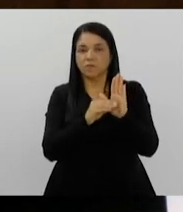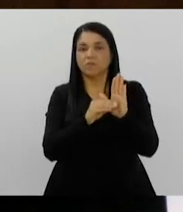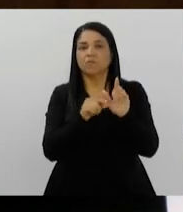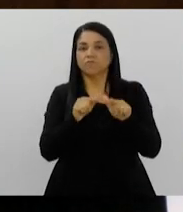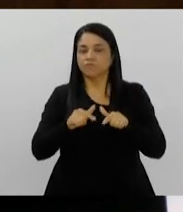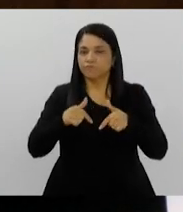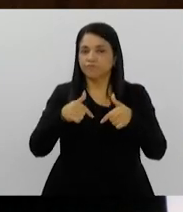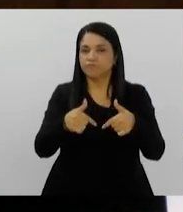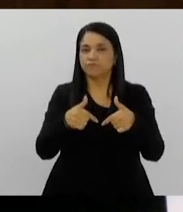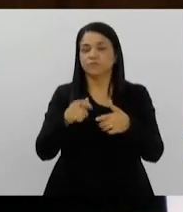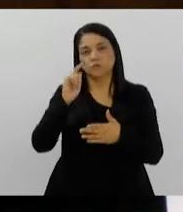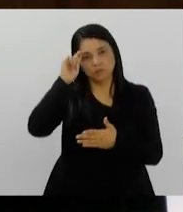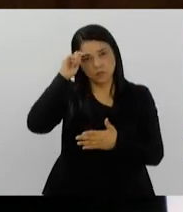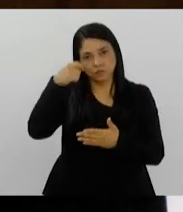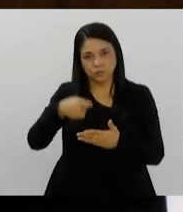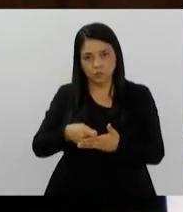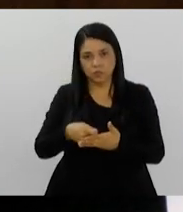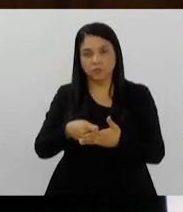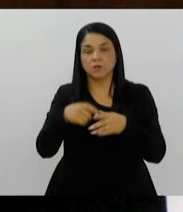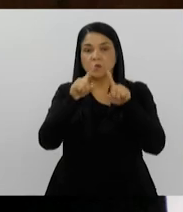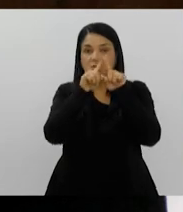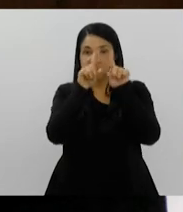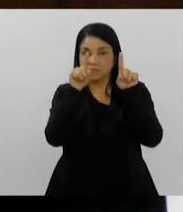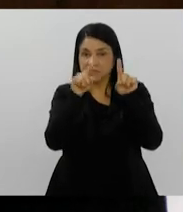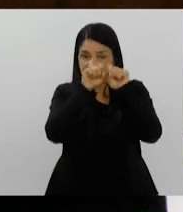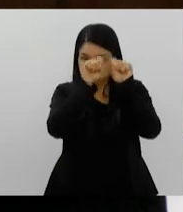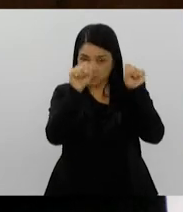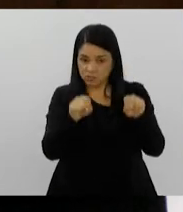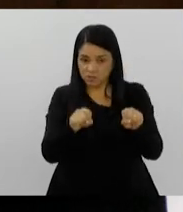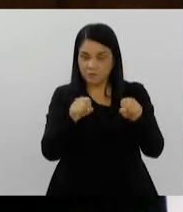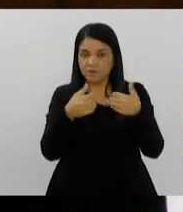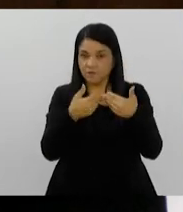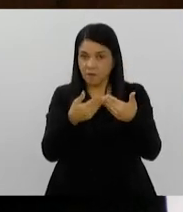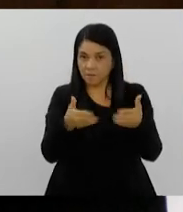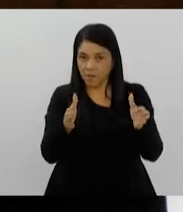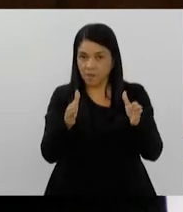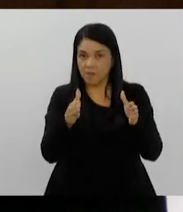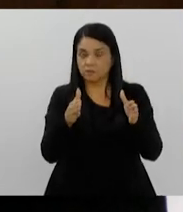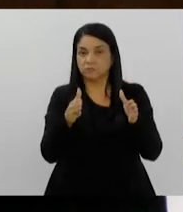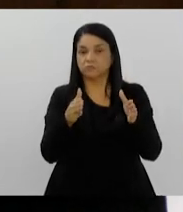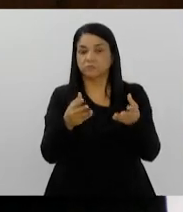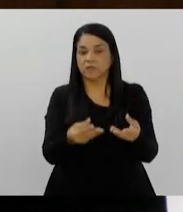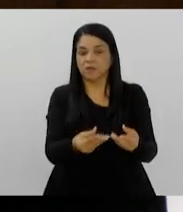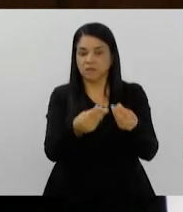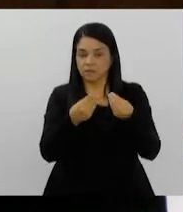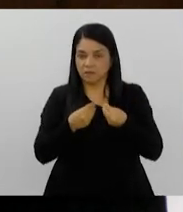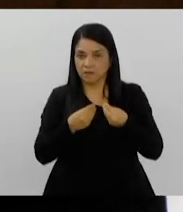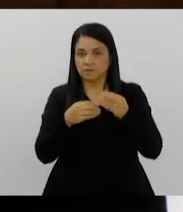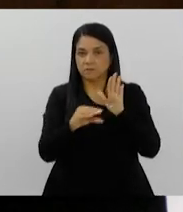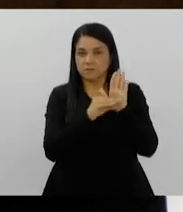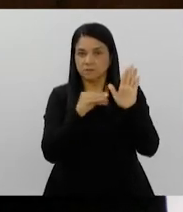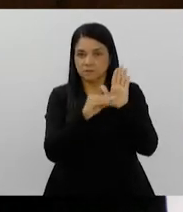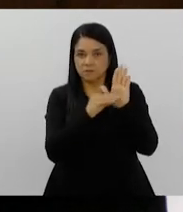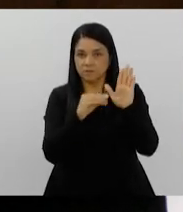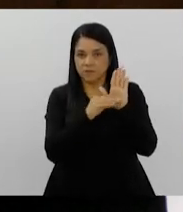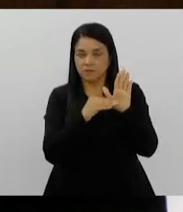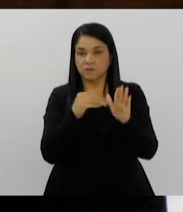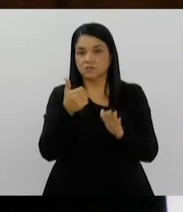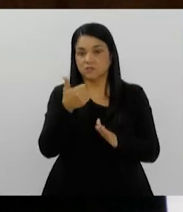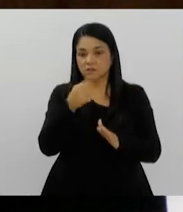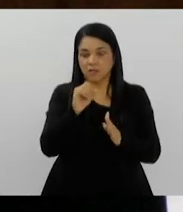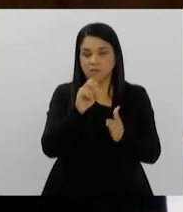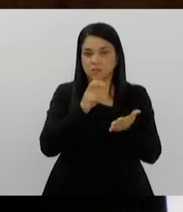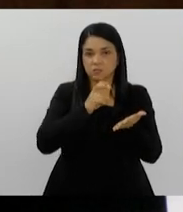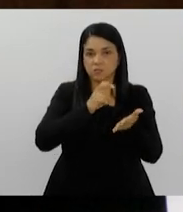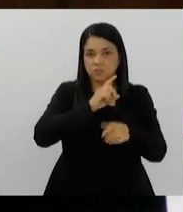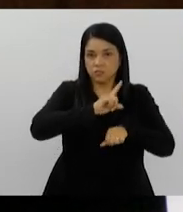promovido pelos autores. O sistema ficará aberto para a entrega das emendas de 10 horas do